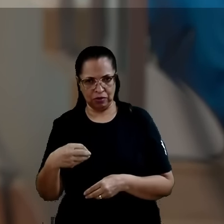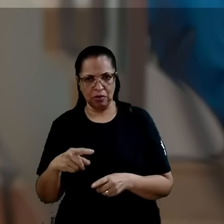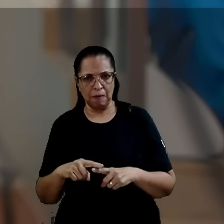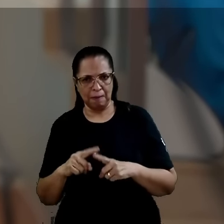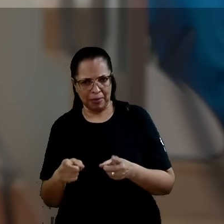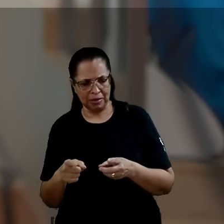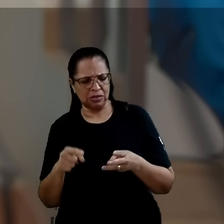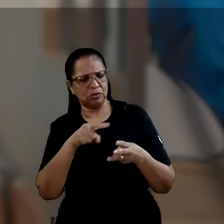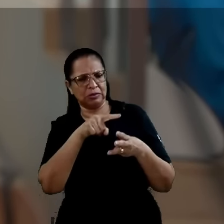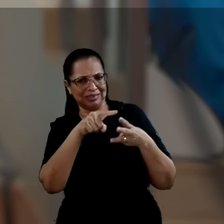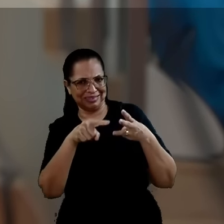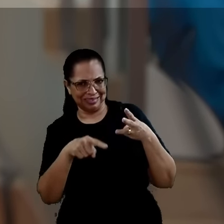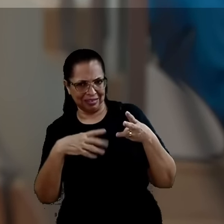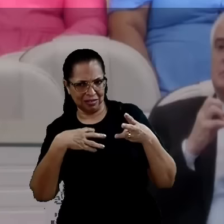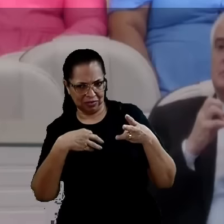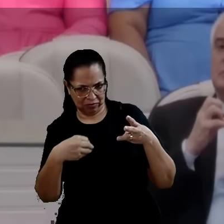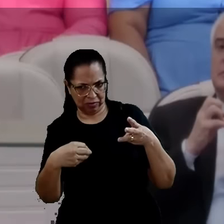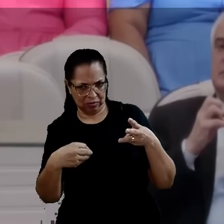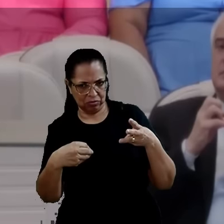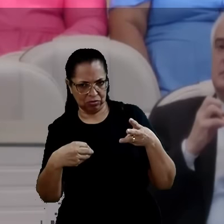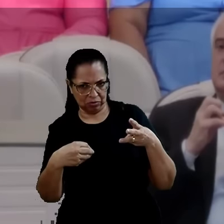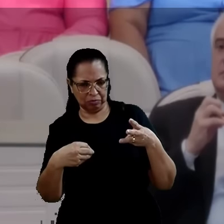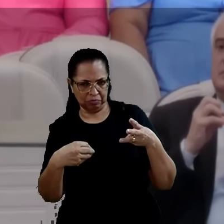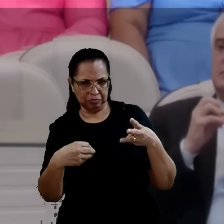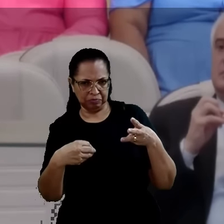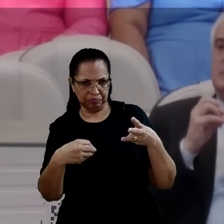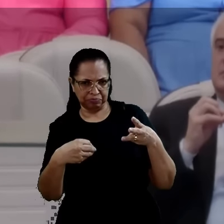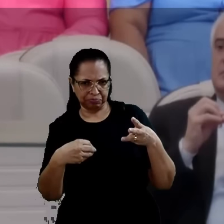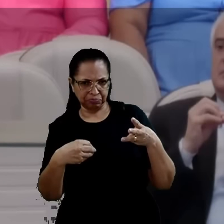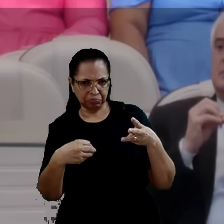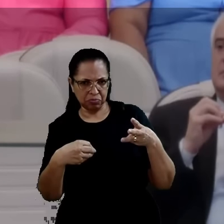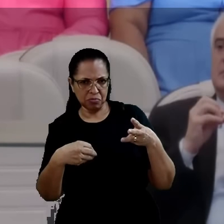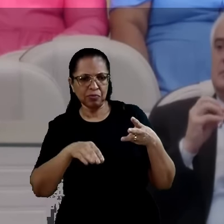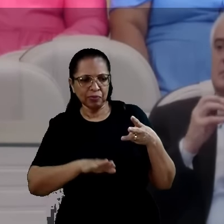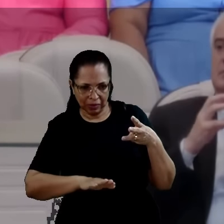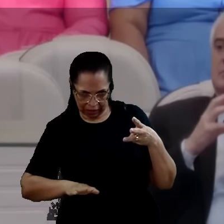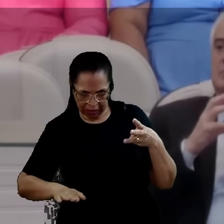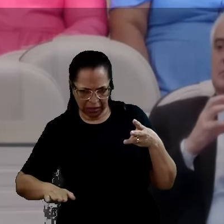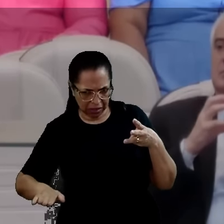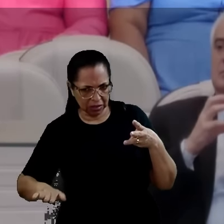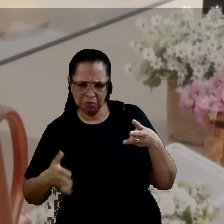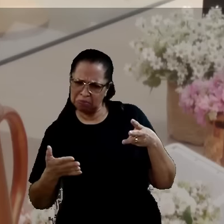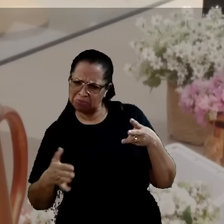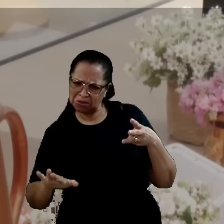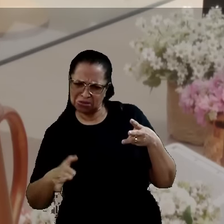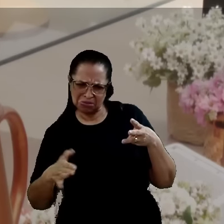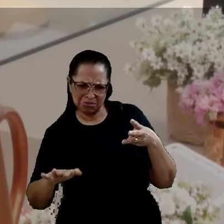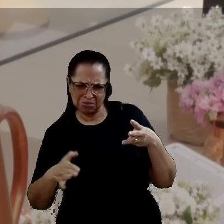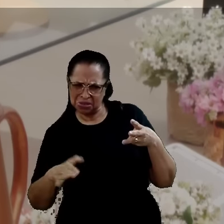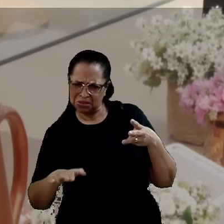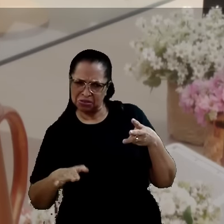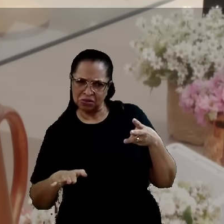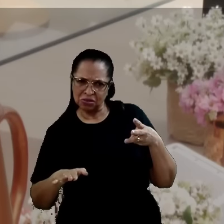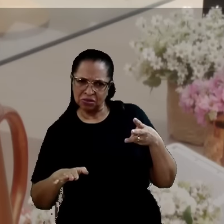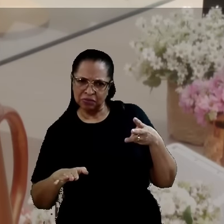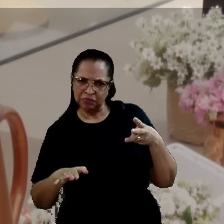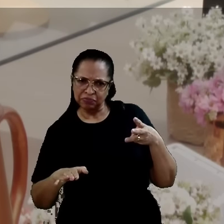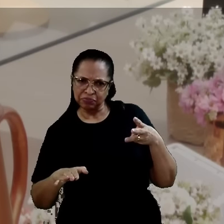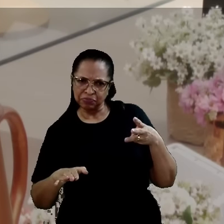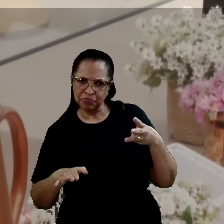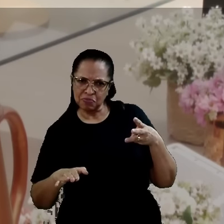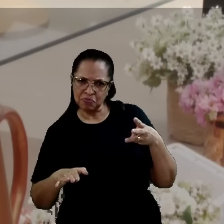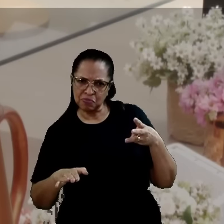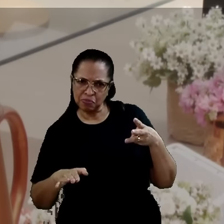deles mas eles não tinham muita idade não eram ainda adolescentes menos de 14 anos me lembro que o Caçula era